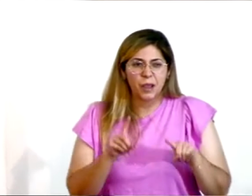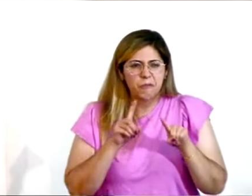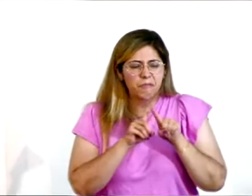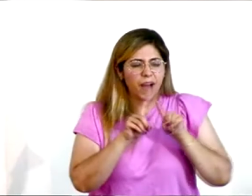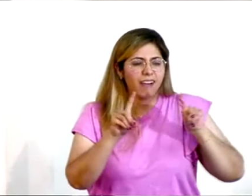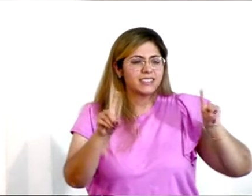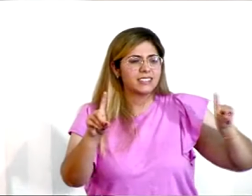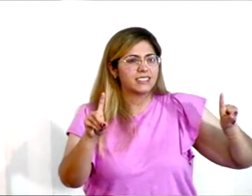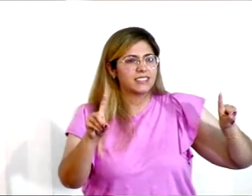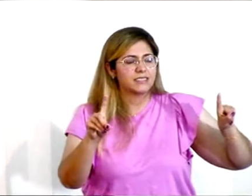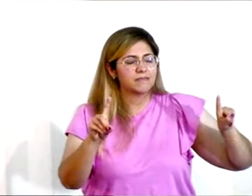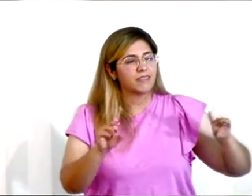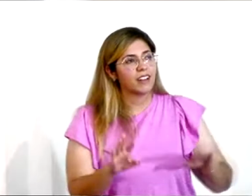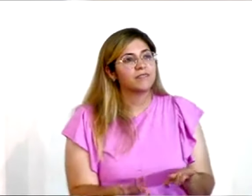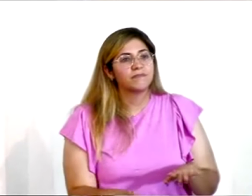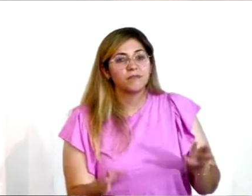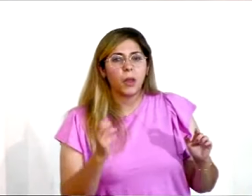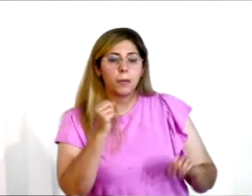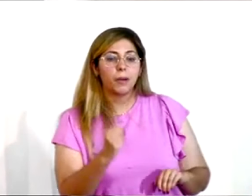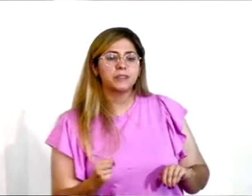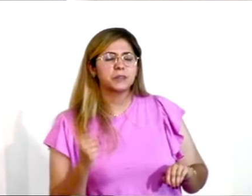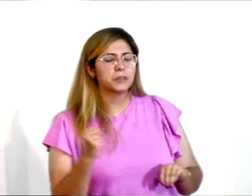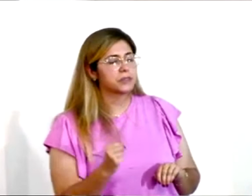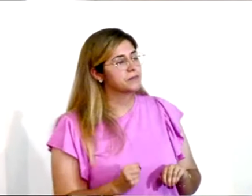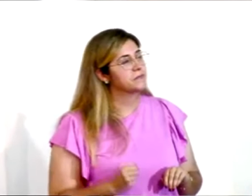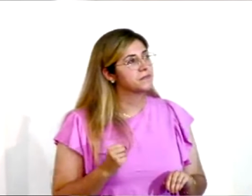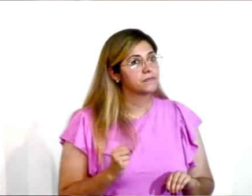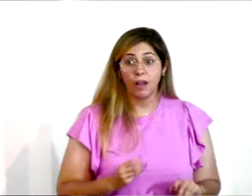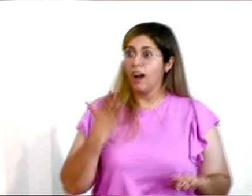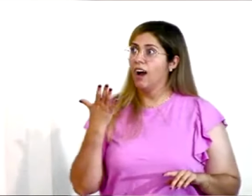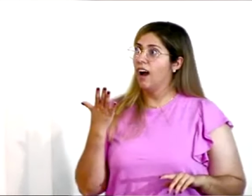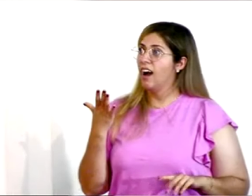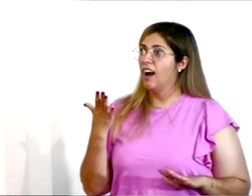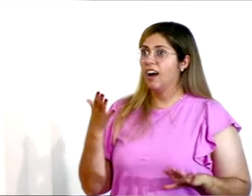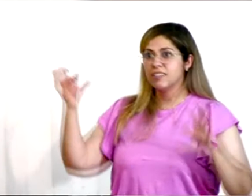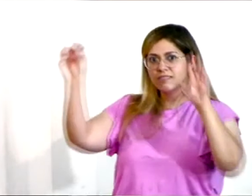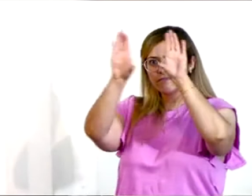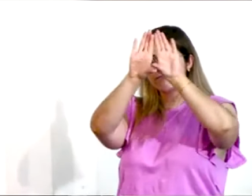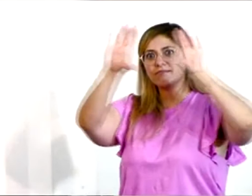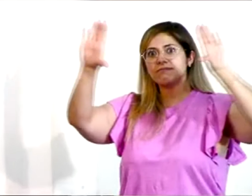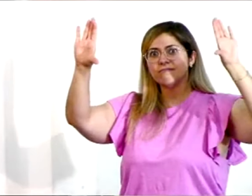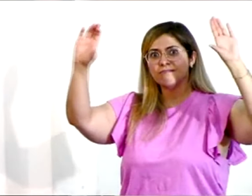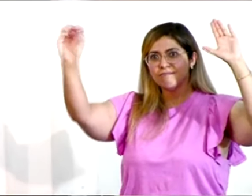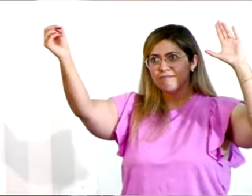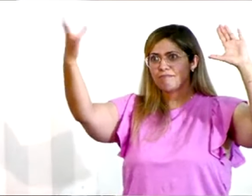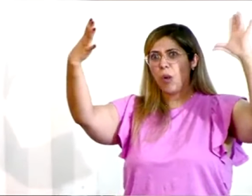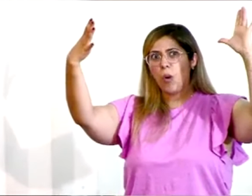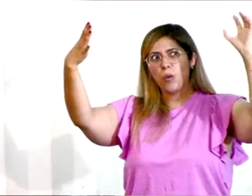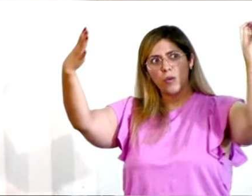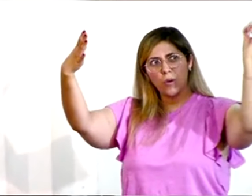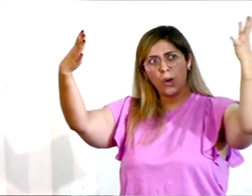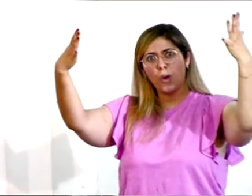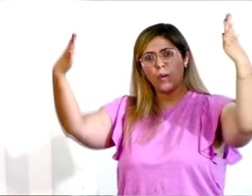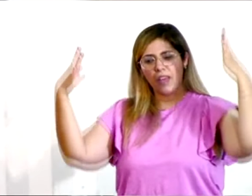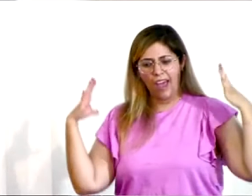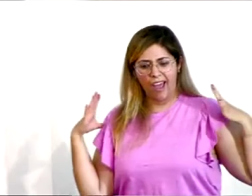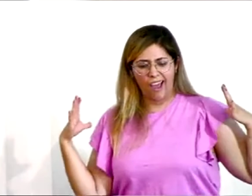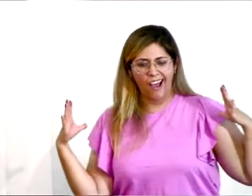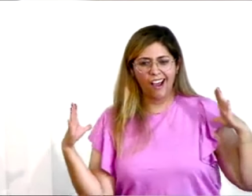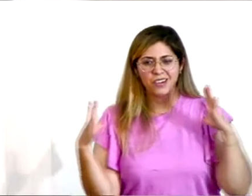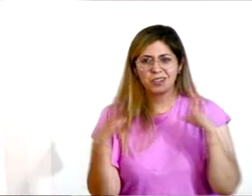o texto diz que subitamente um clarão tomou conta do céu. E então anjos foram chegando para